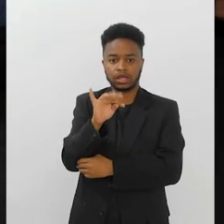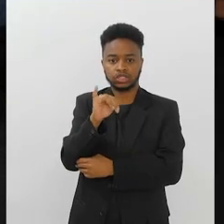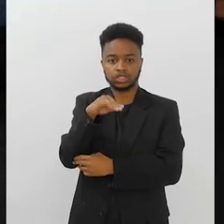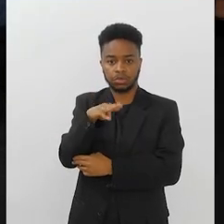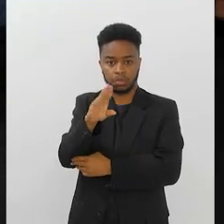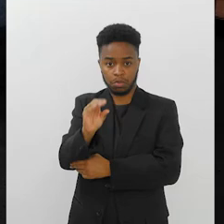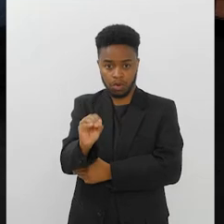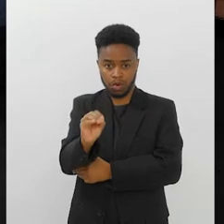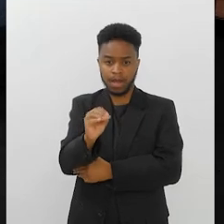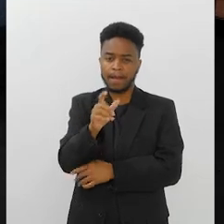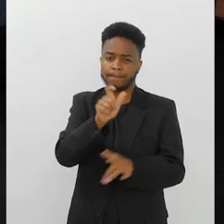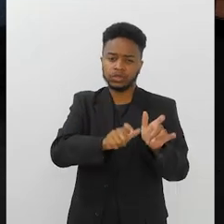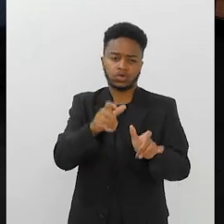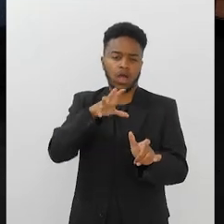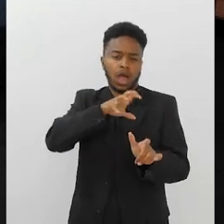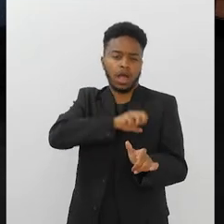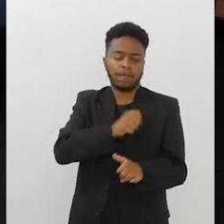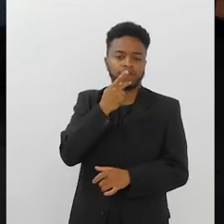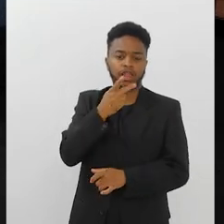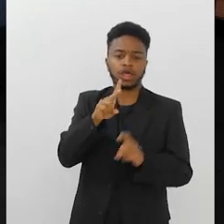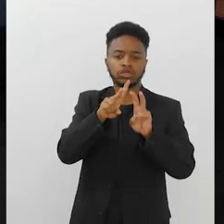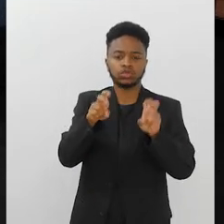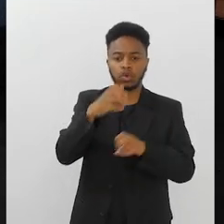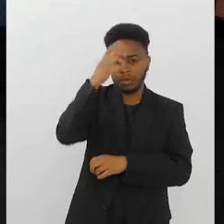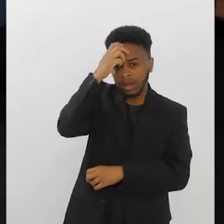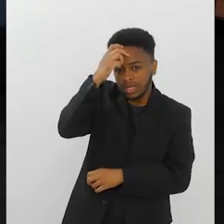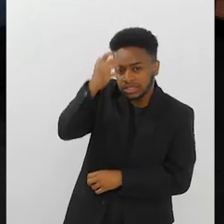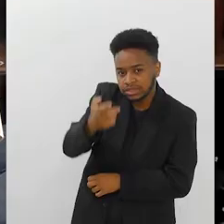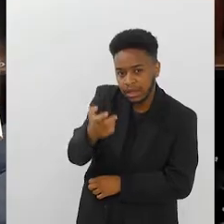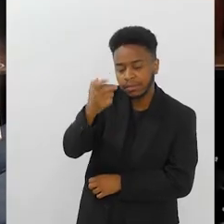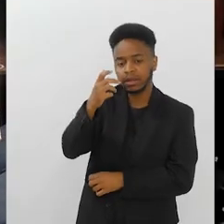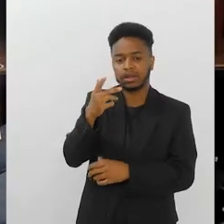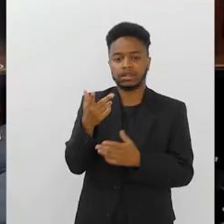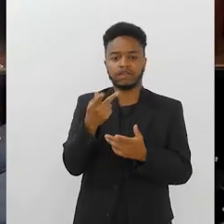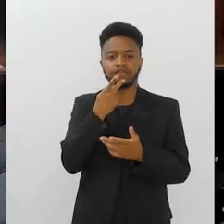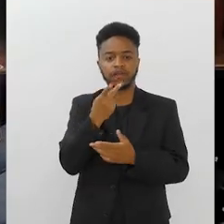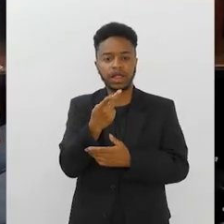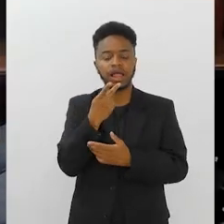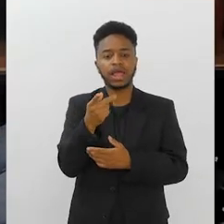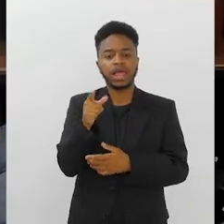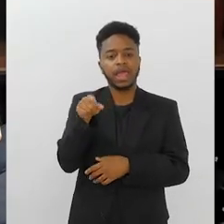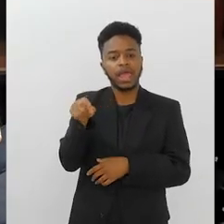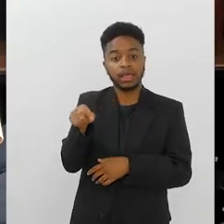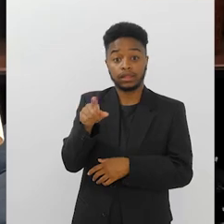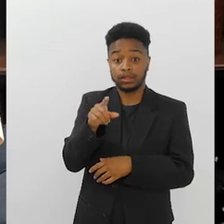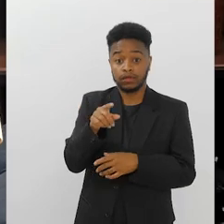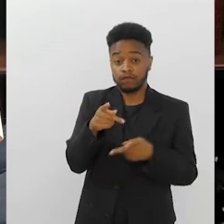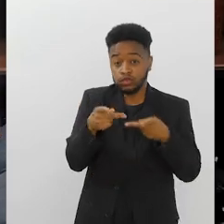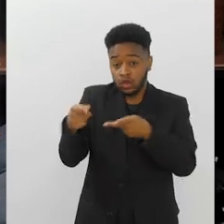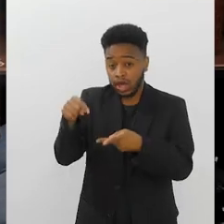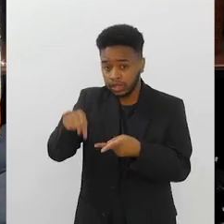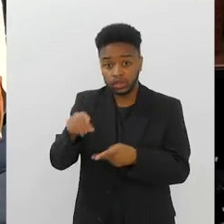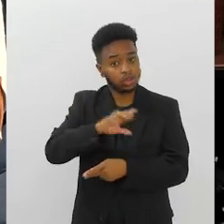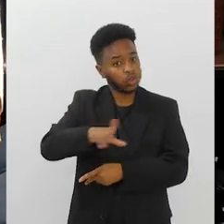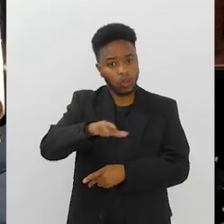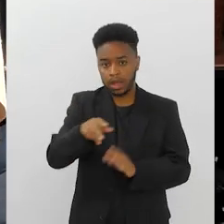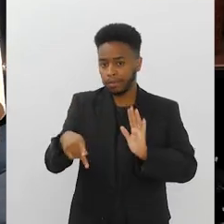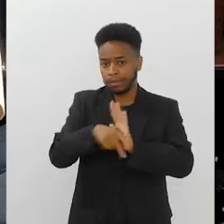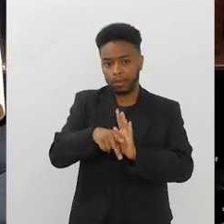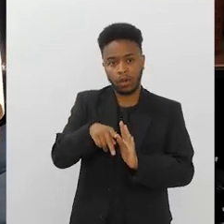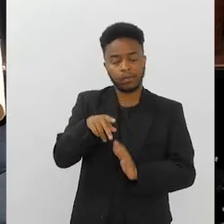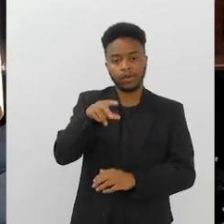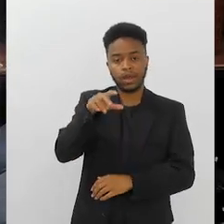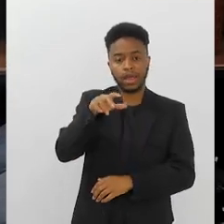exemplo Catimbó né todo mundo adora falar em Zé Pilintra Ah porque o zep lintra eh Ele veio ele não veio do